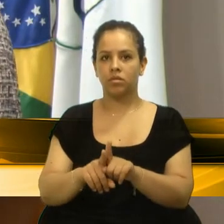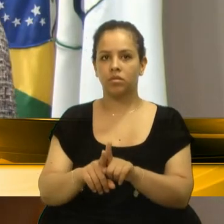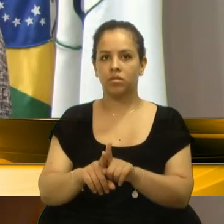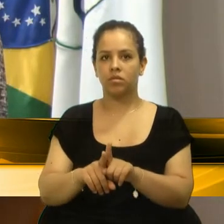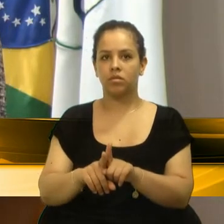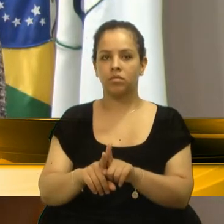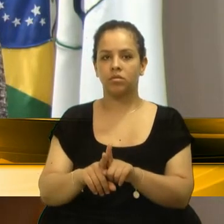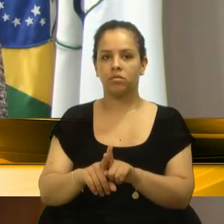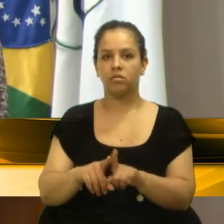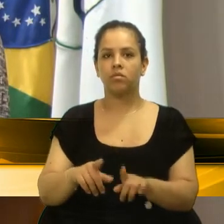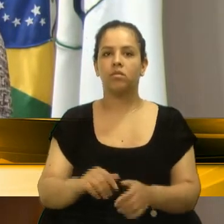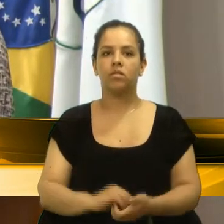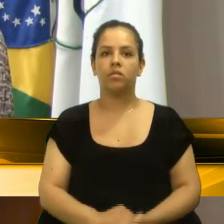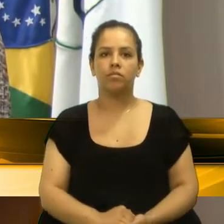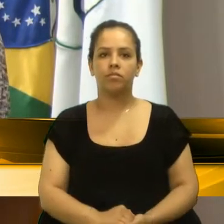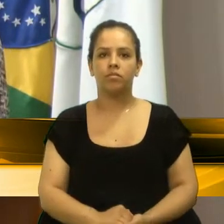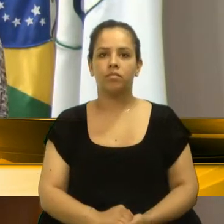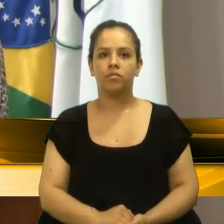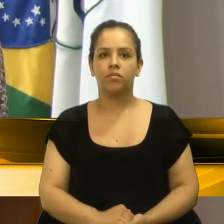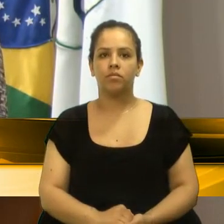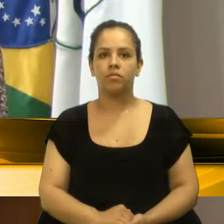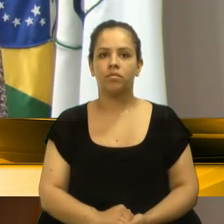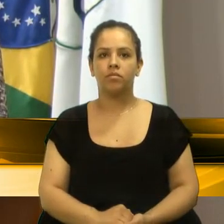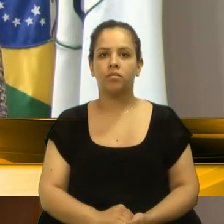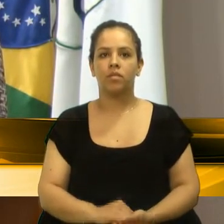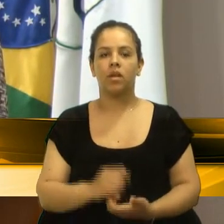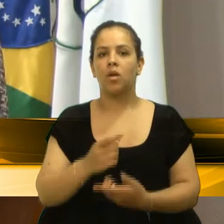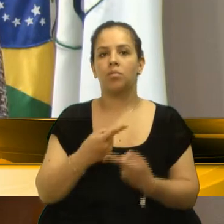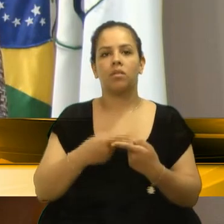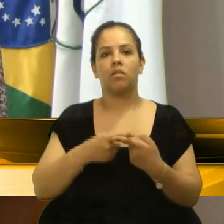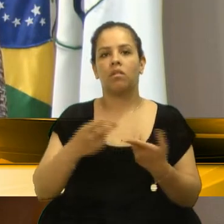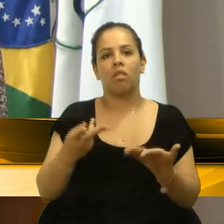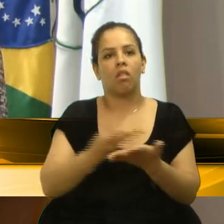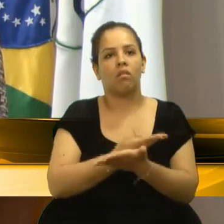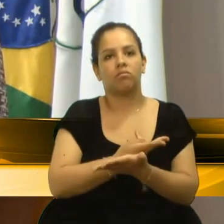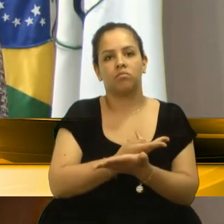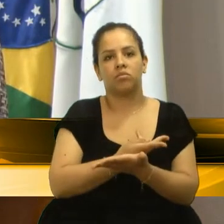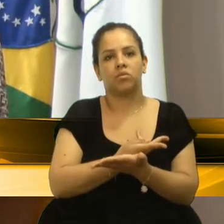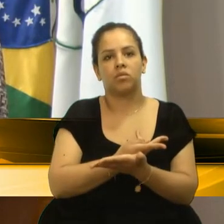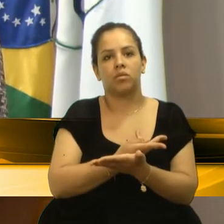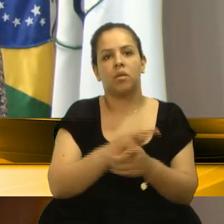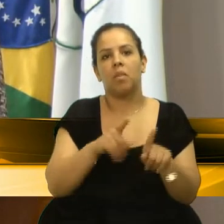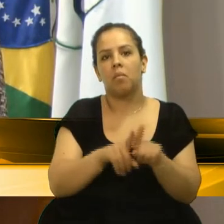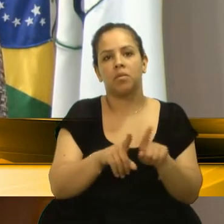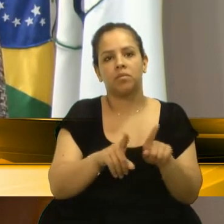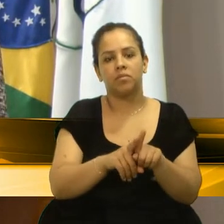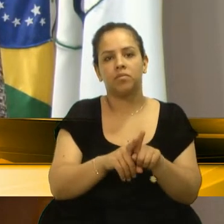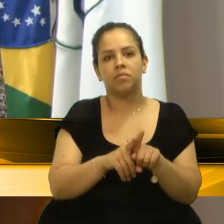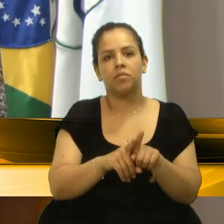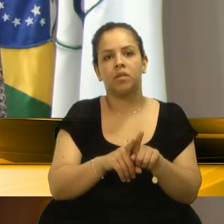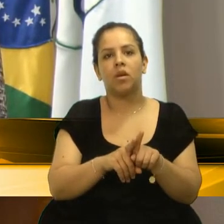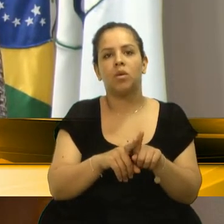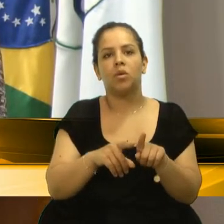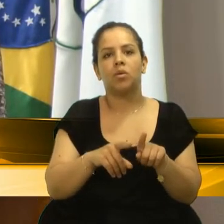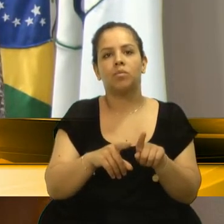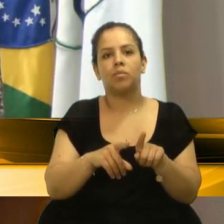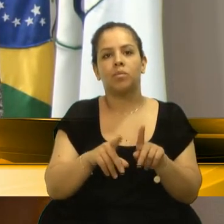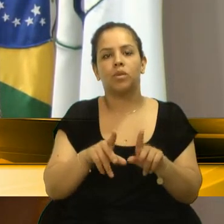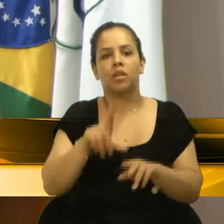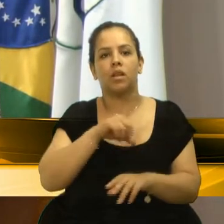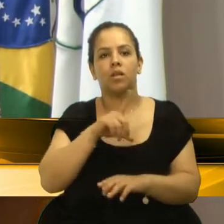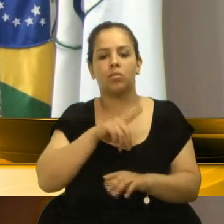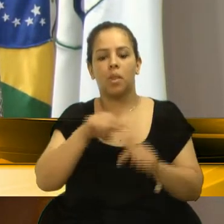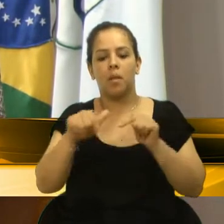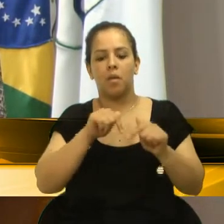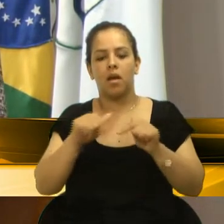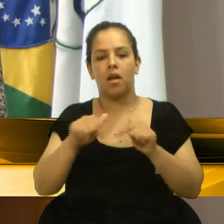decoro é conduta inconveniente, marcada por posturas inadequadas em relação ao posto público que se